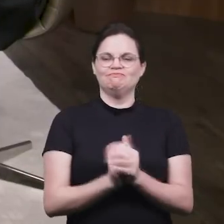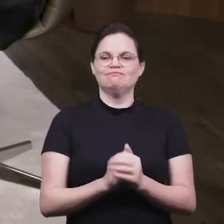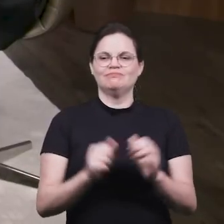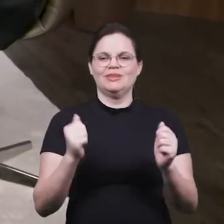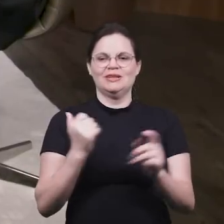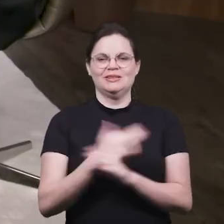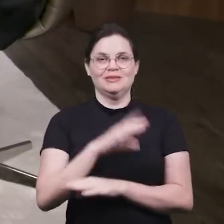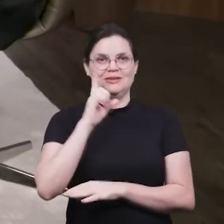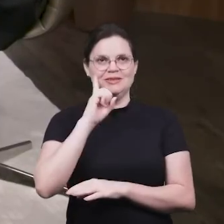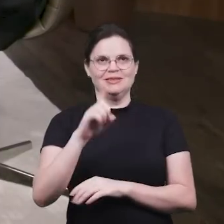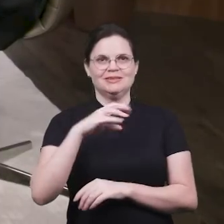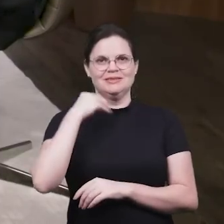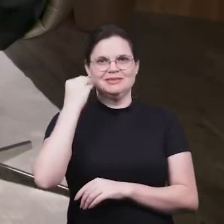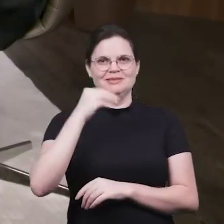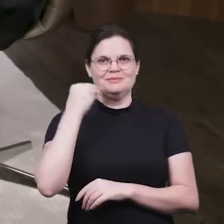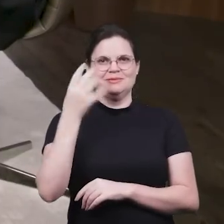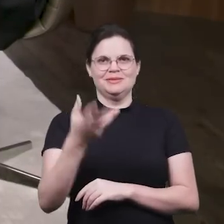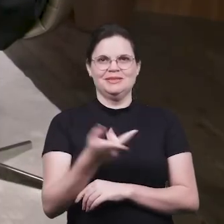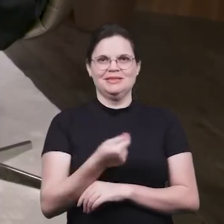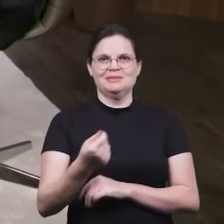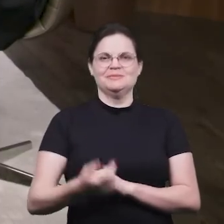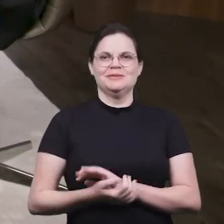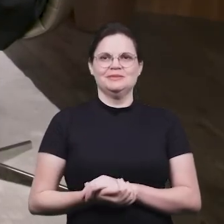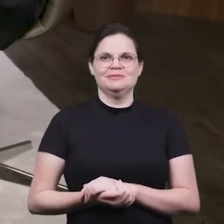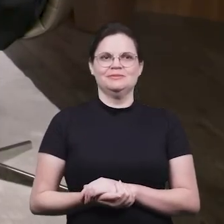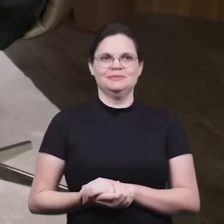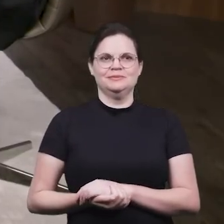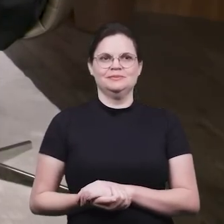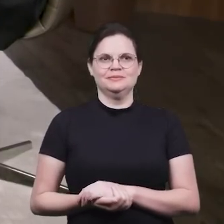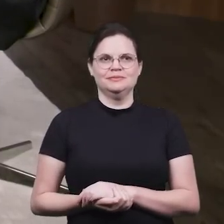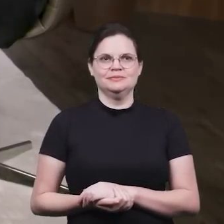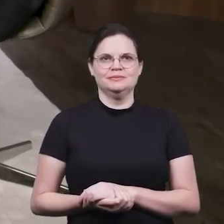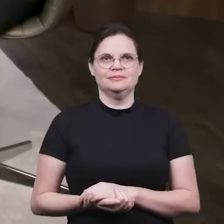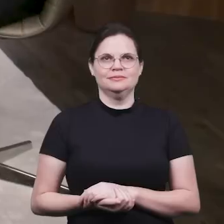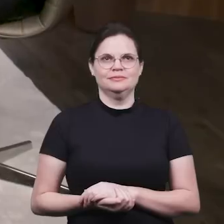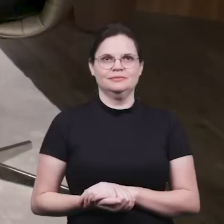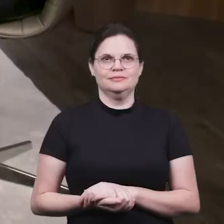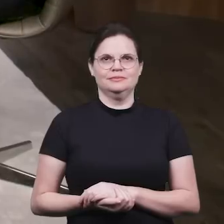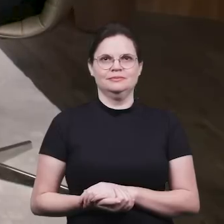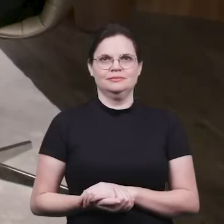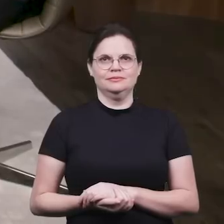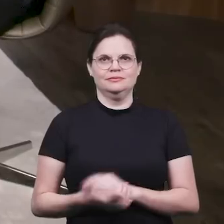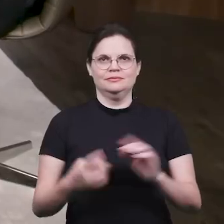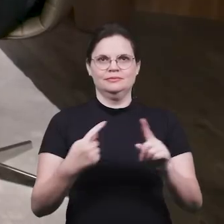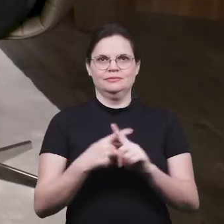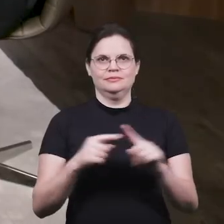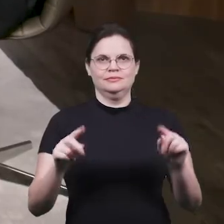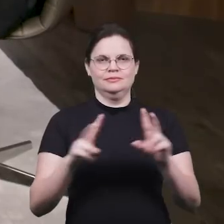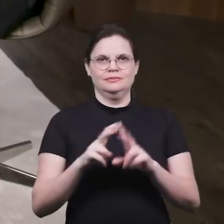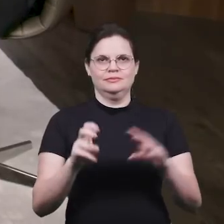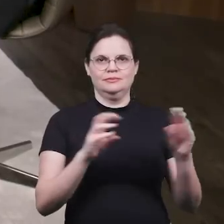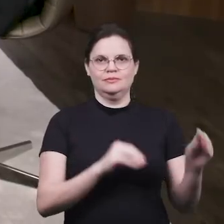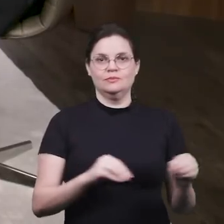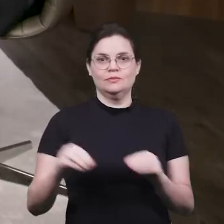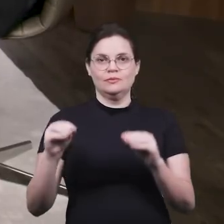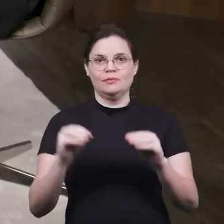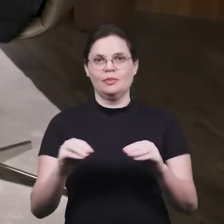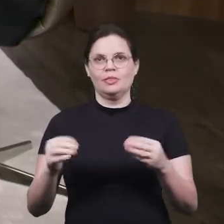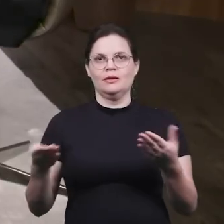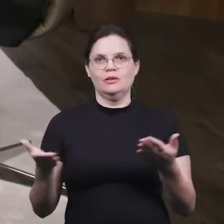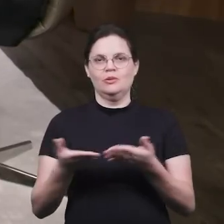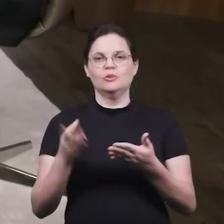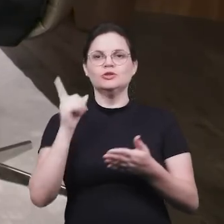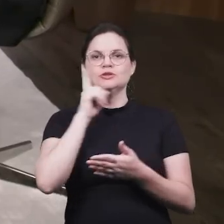experiência grandiosa, né, Tâmara? Sim. Agora, mudando um pouquinho daquela região para a região onde nós